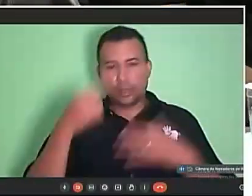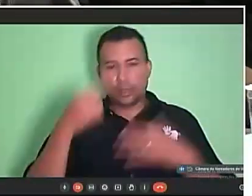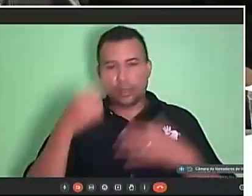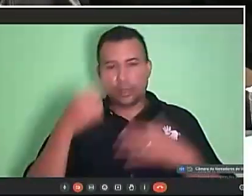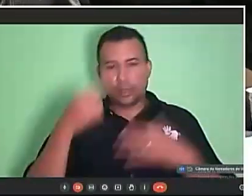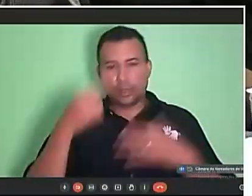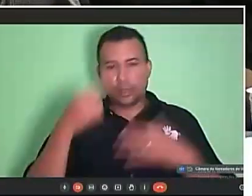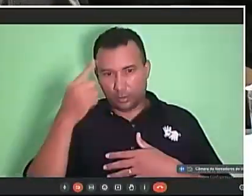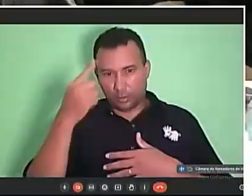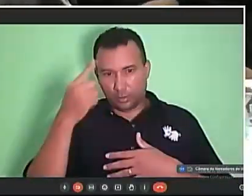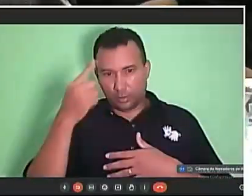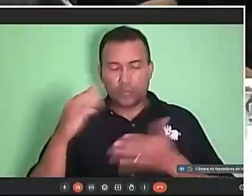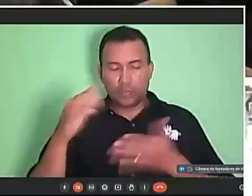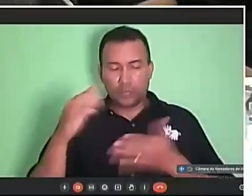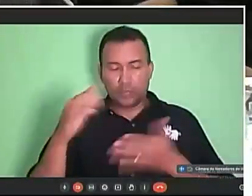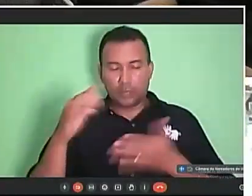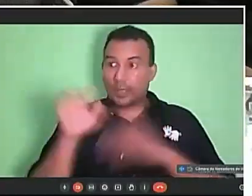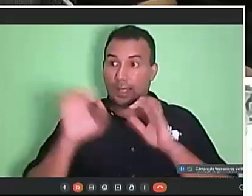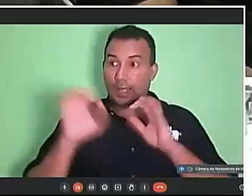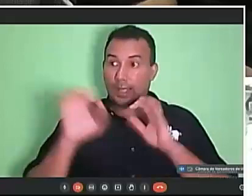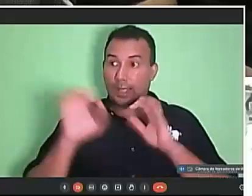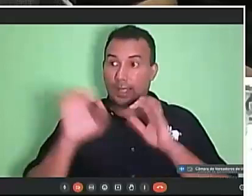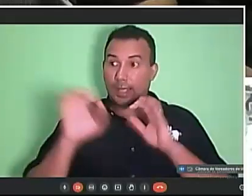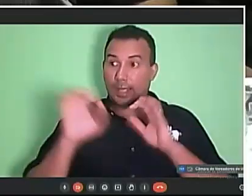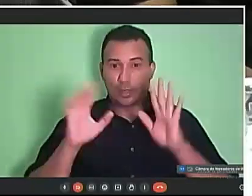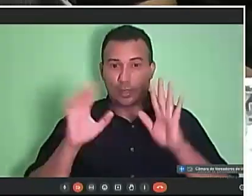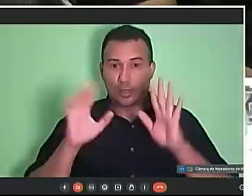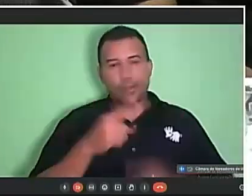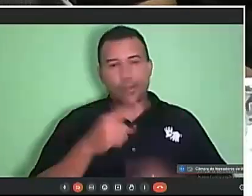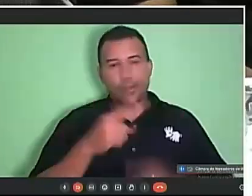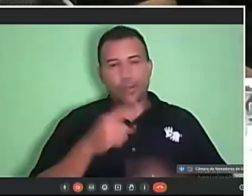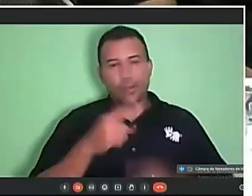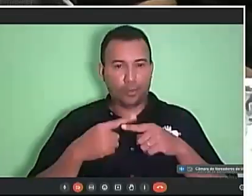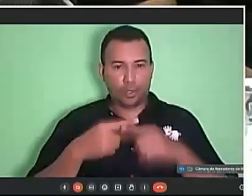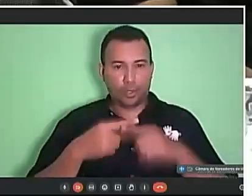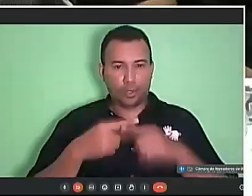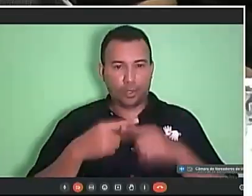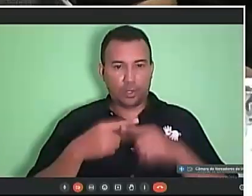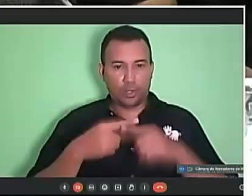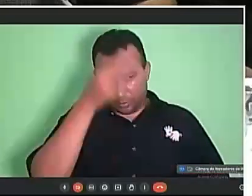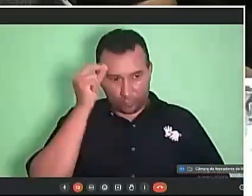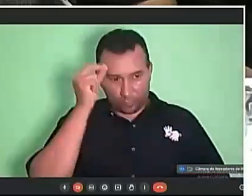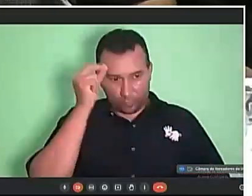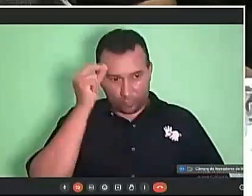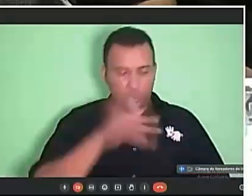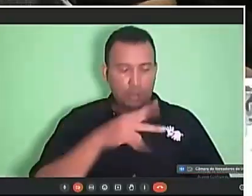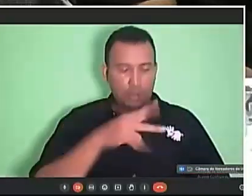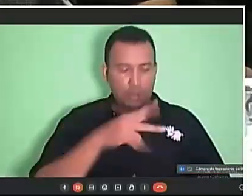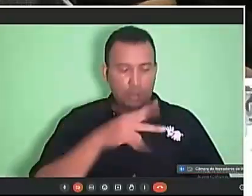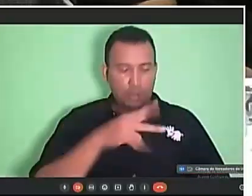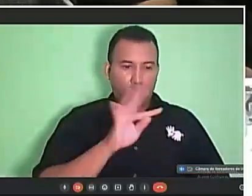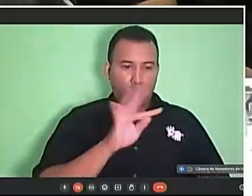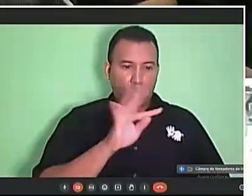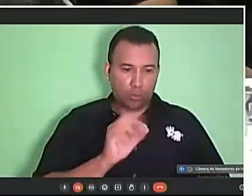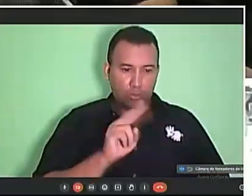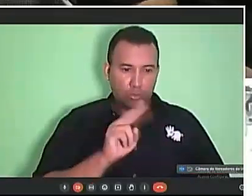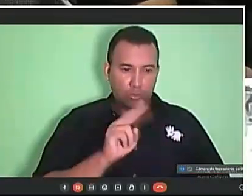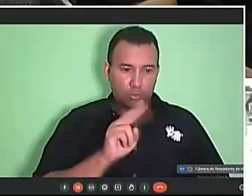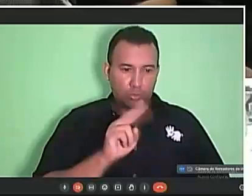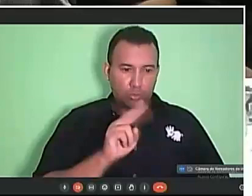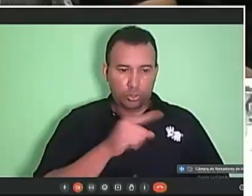ficado claro, inclusive pela fala que o prefeito de Porto União colocou. Quero deixar muito